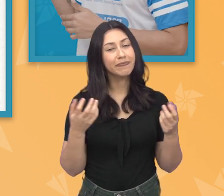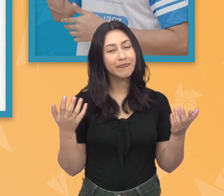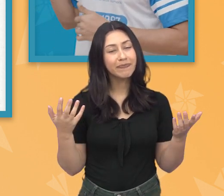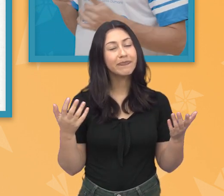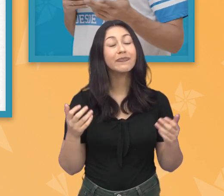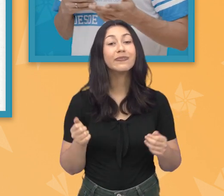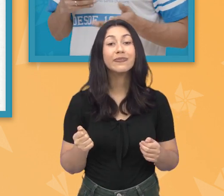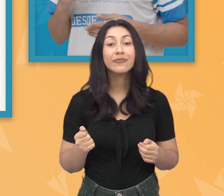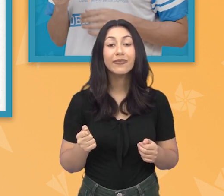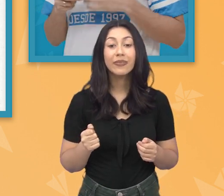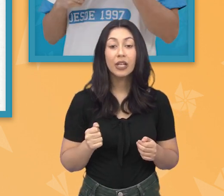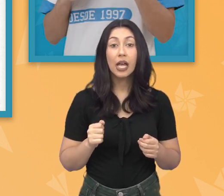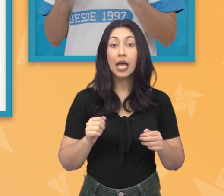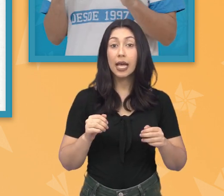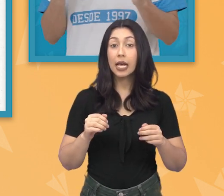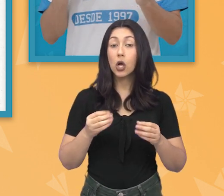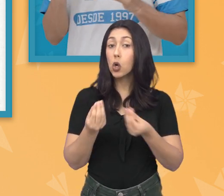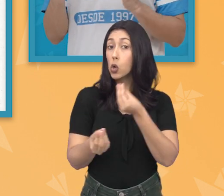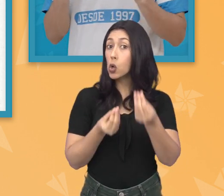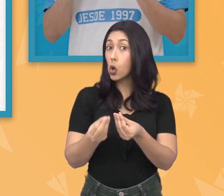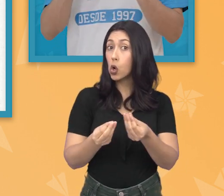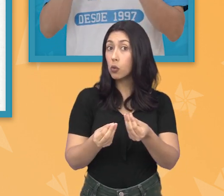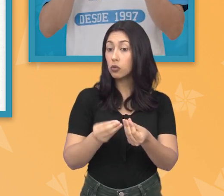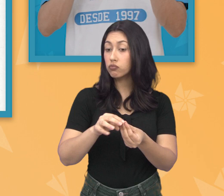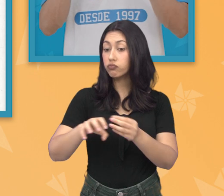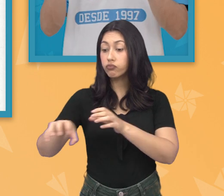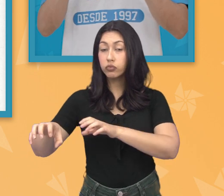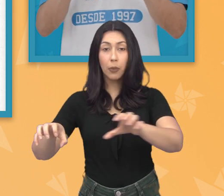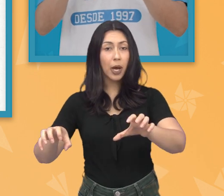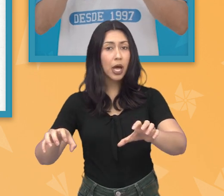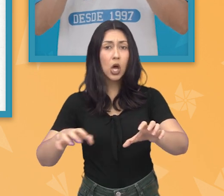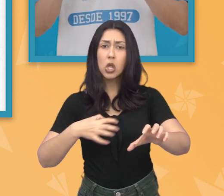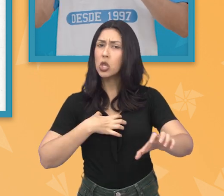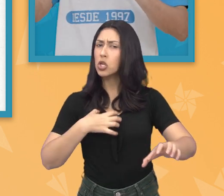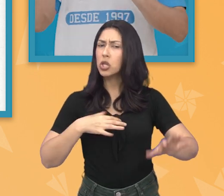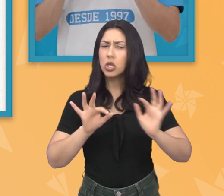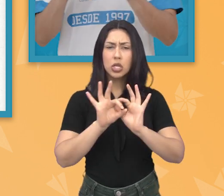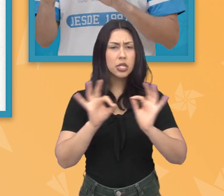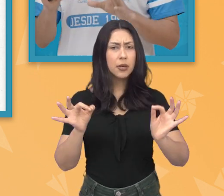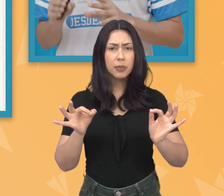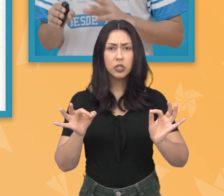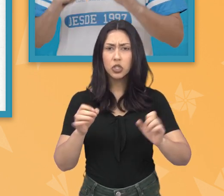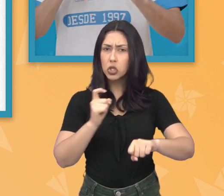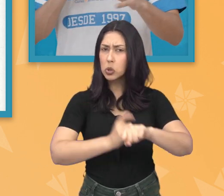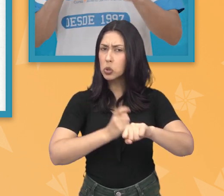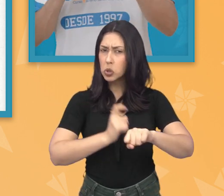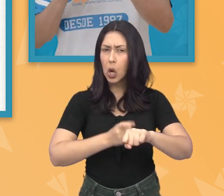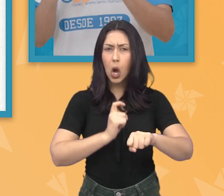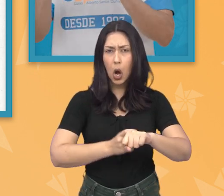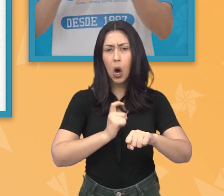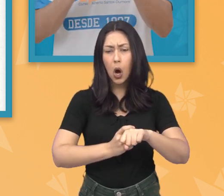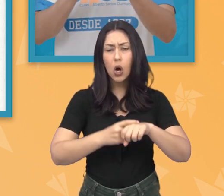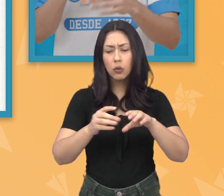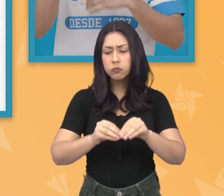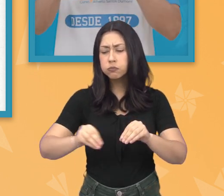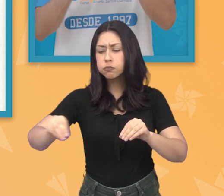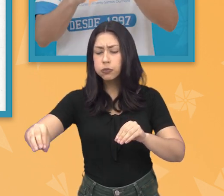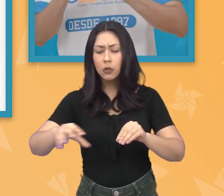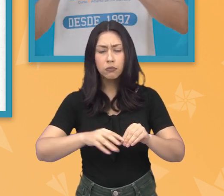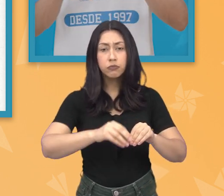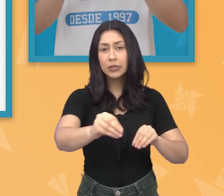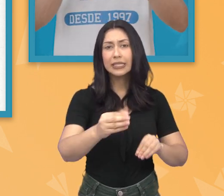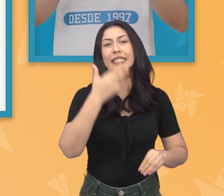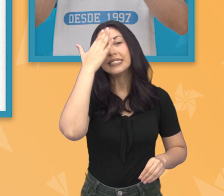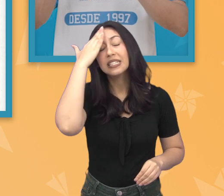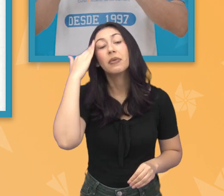mais, seja a catação, que ela consiste simplesmente num método simples de separar sólidos. Sabe quando a sua mãe, ou você mesmo, ou seu